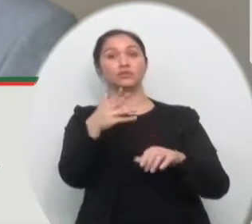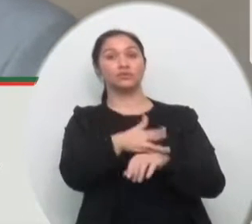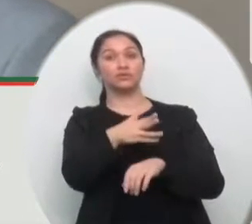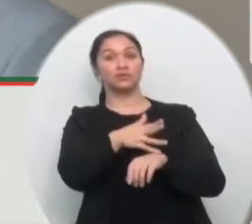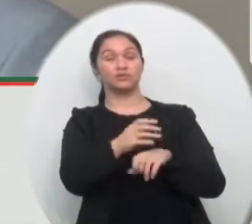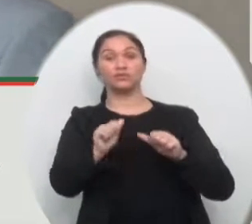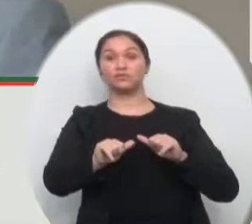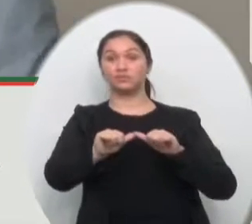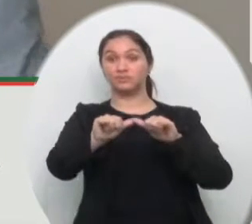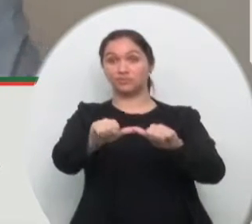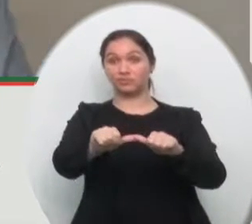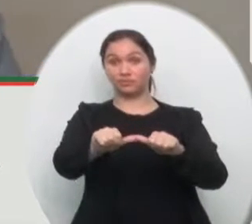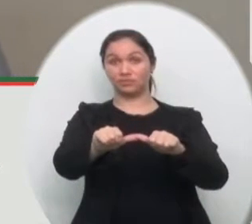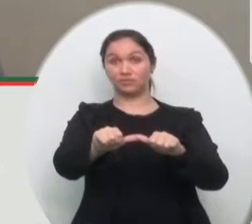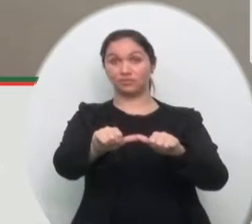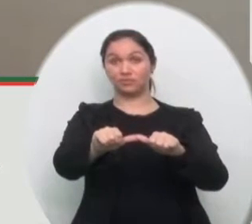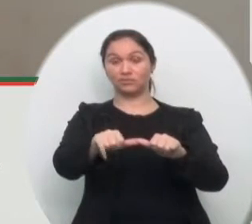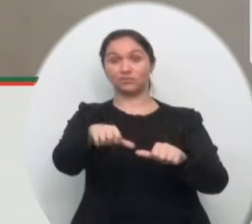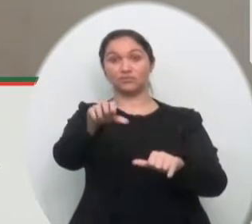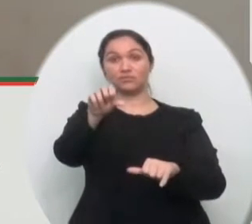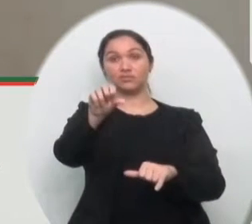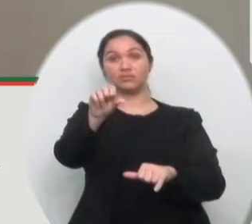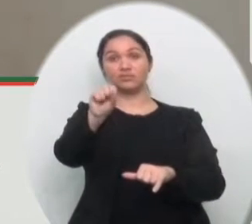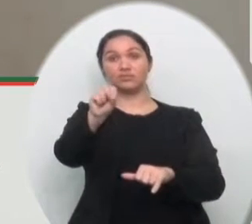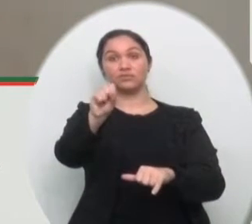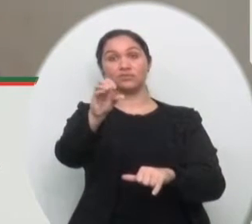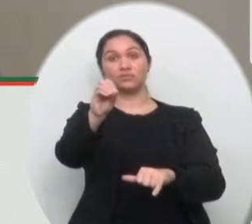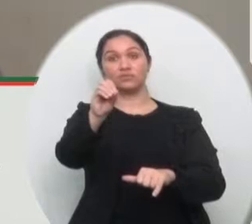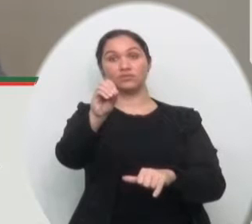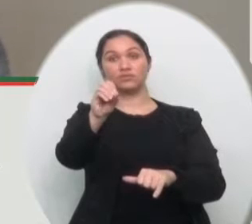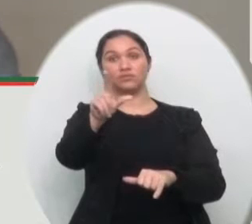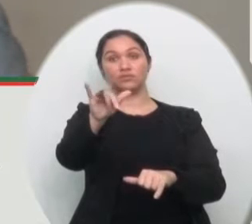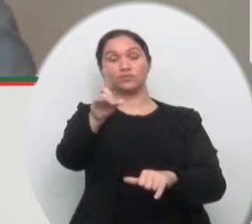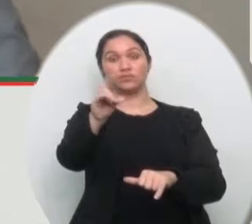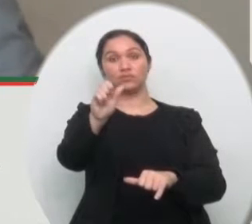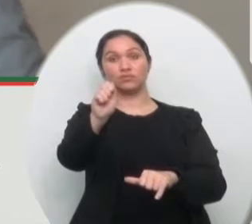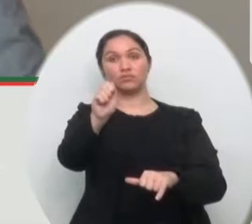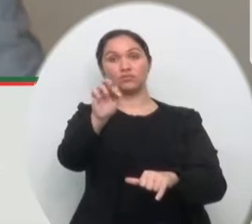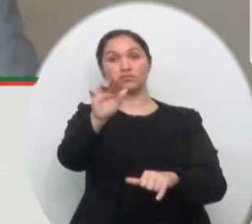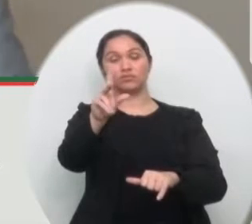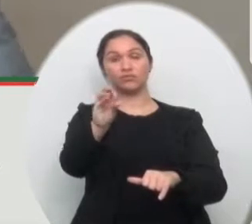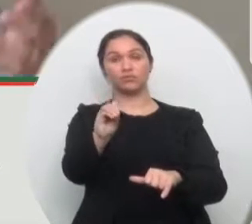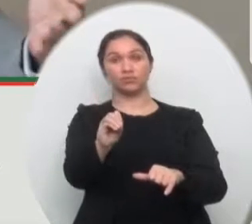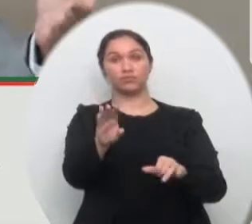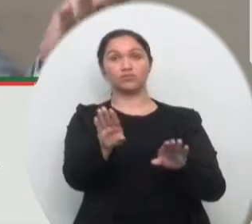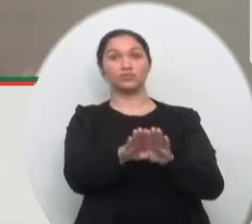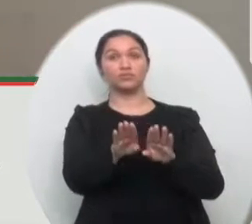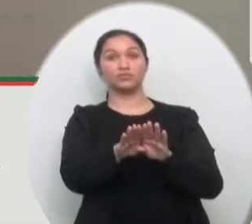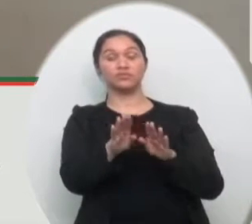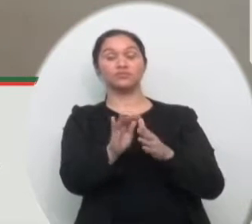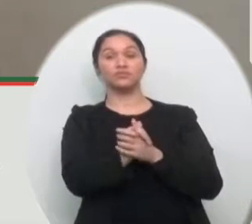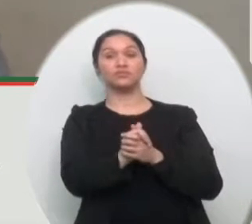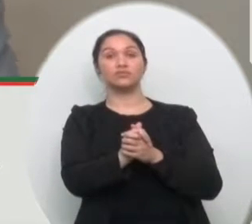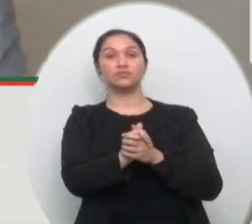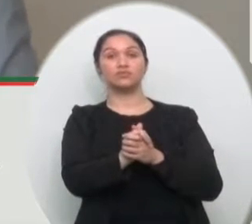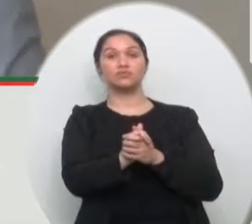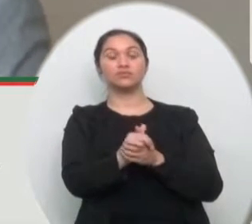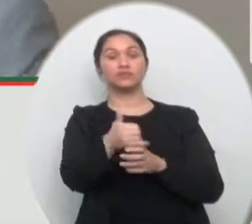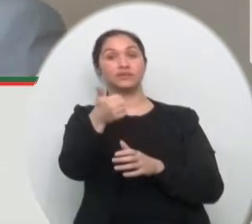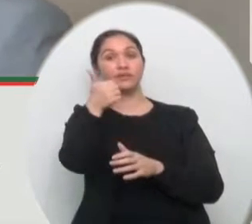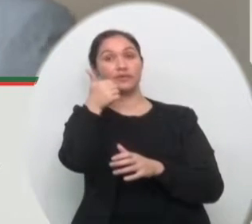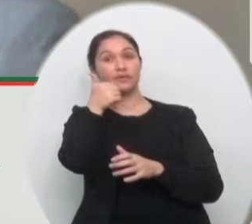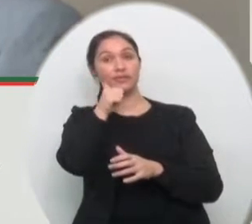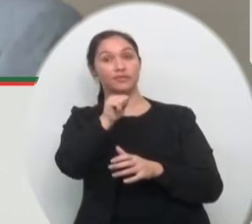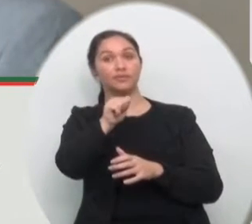né? A Lu, que recebeu também essa homenagem dessa casa, e o Renan, já citado anteriormente, em